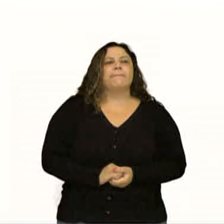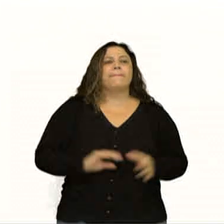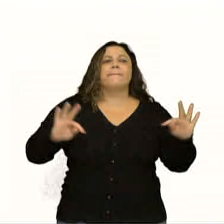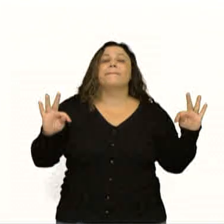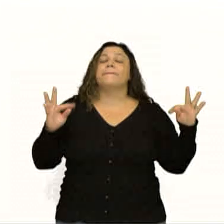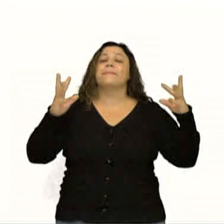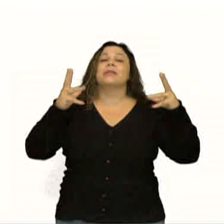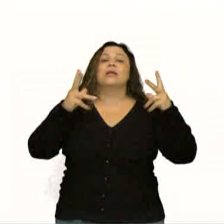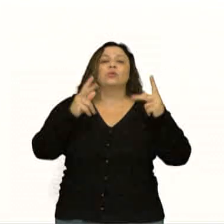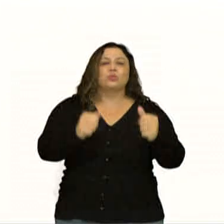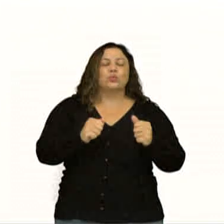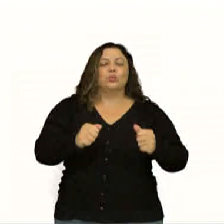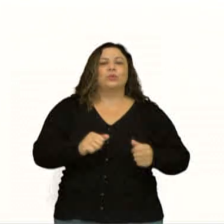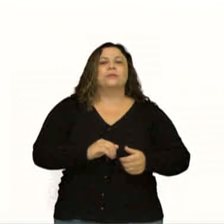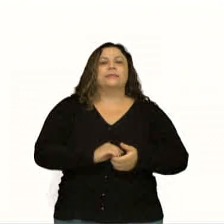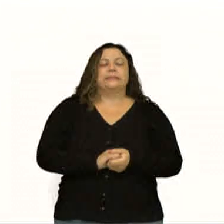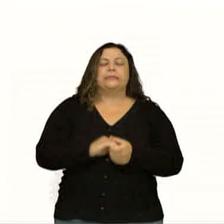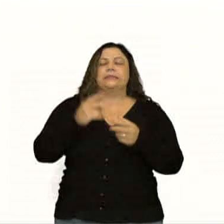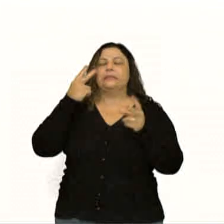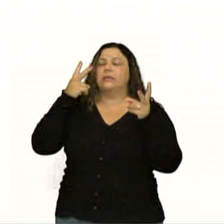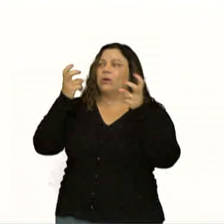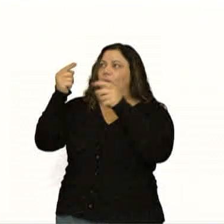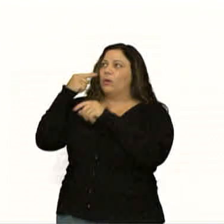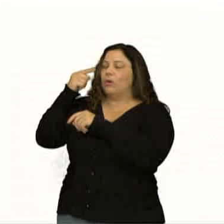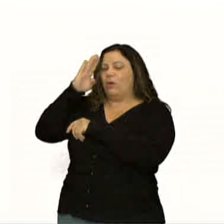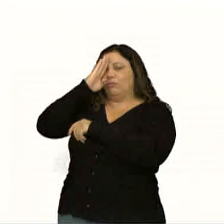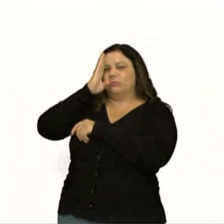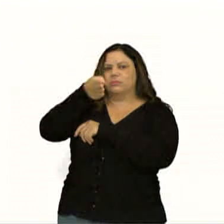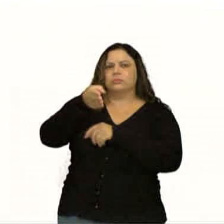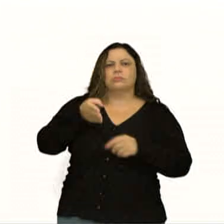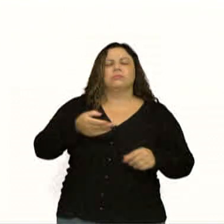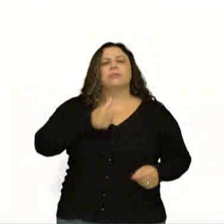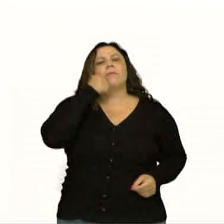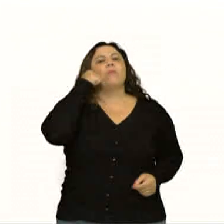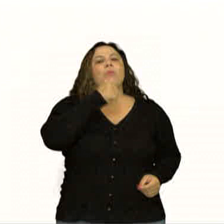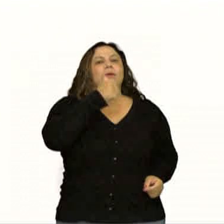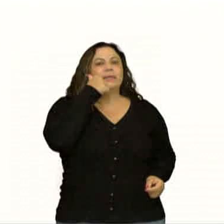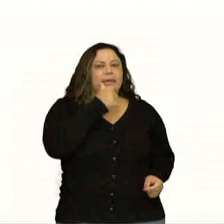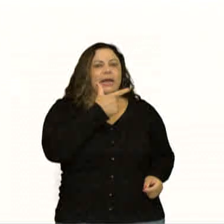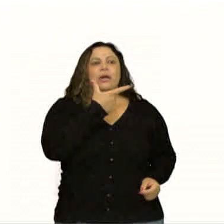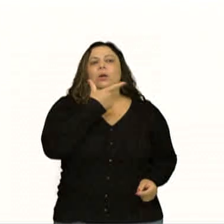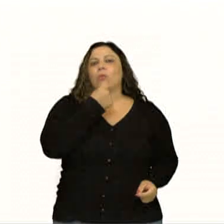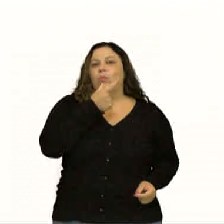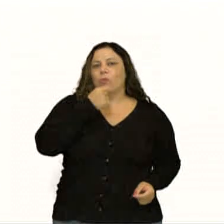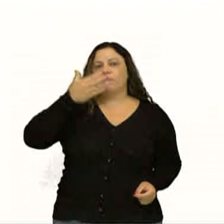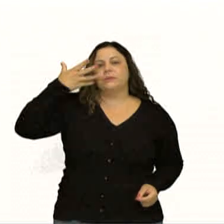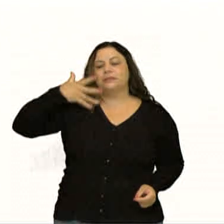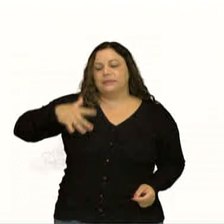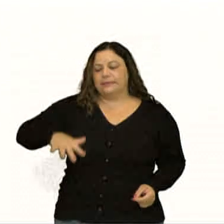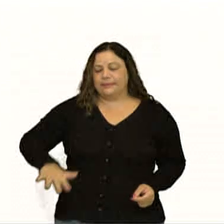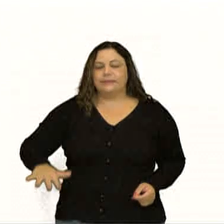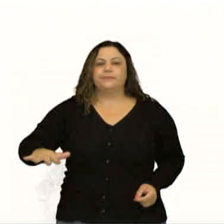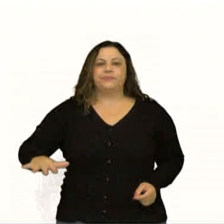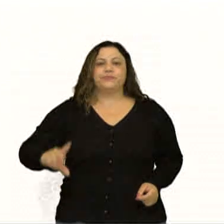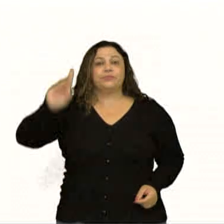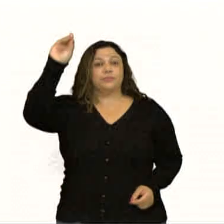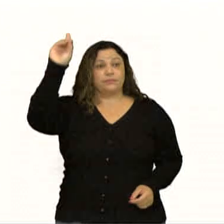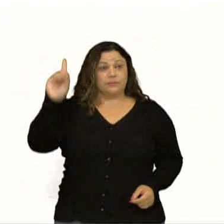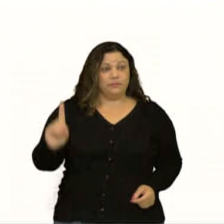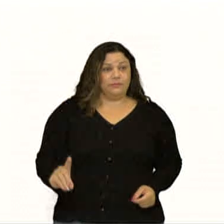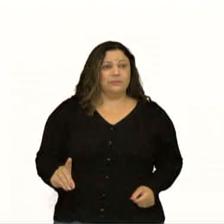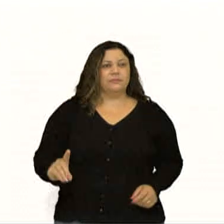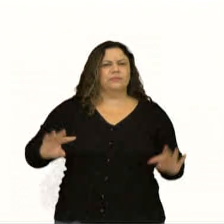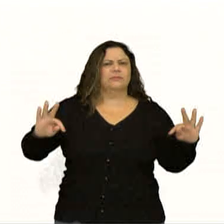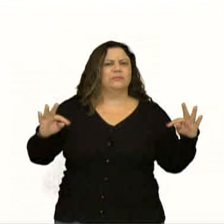todo homem, por serem inerentes a toda mulher, homem e criança, os direitos listados nos